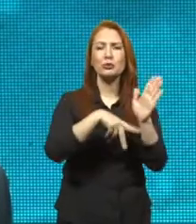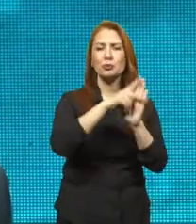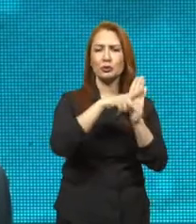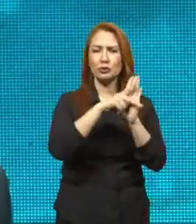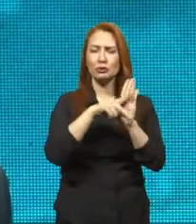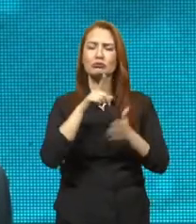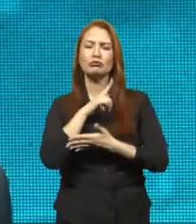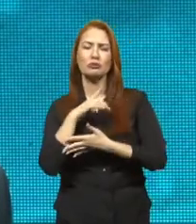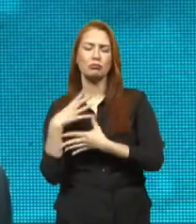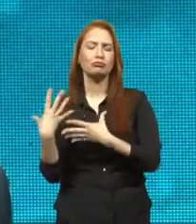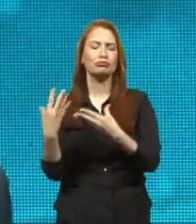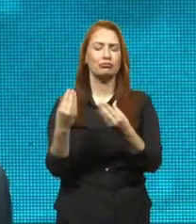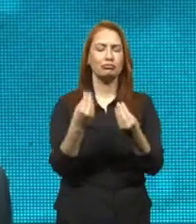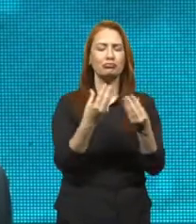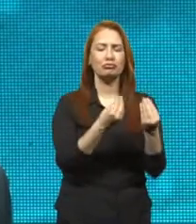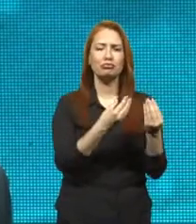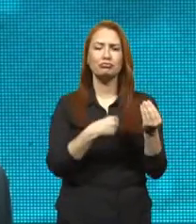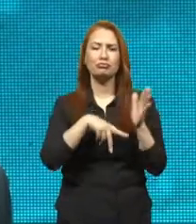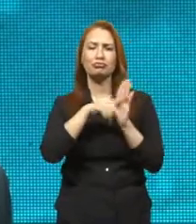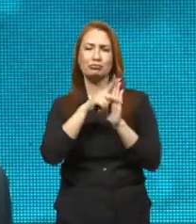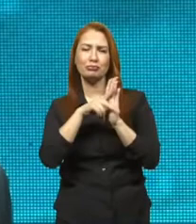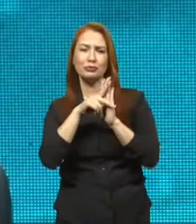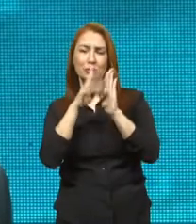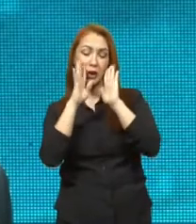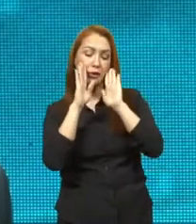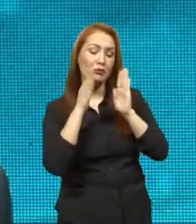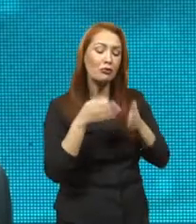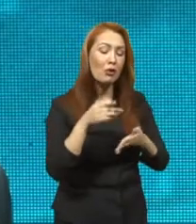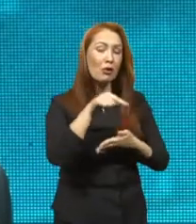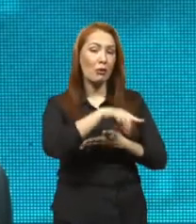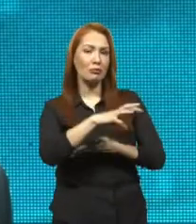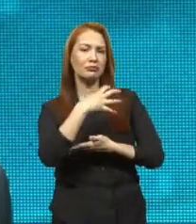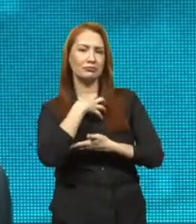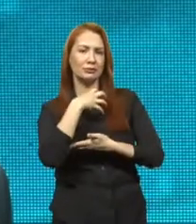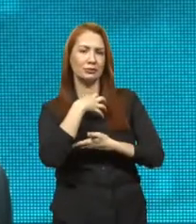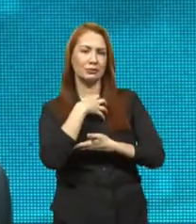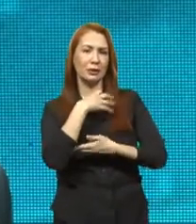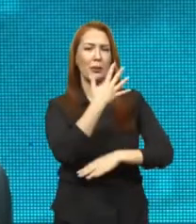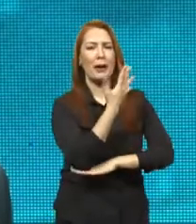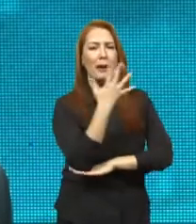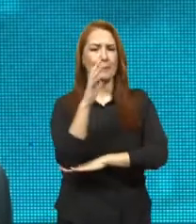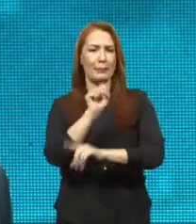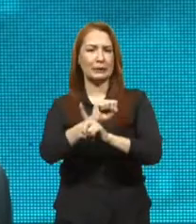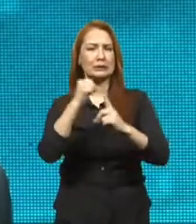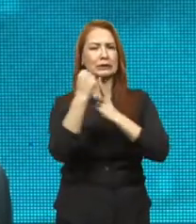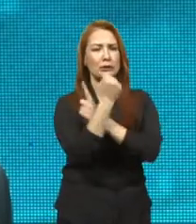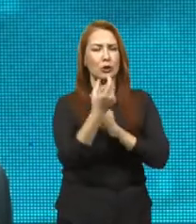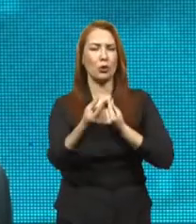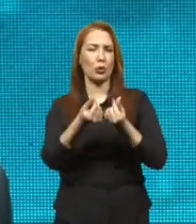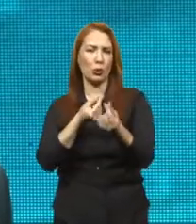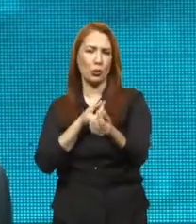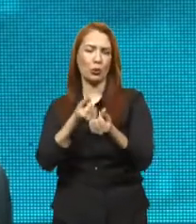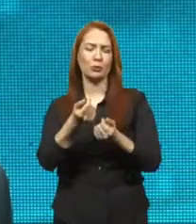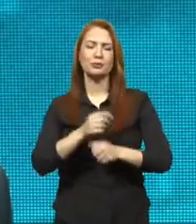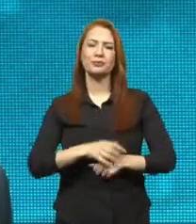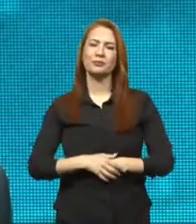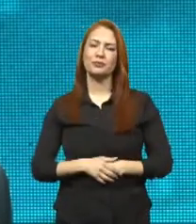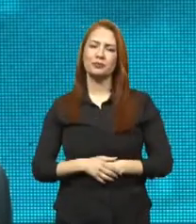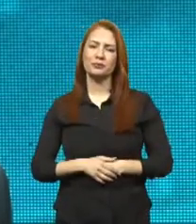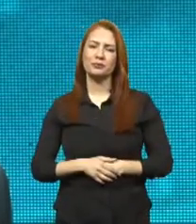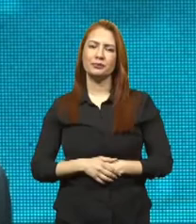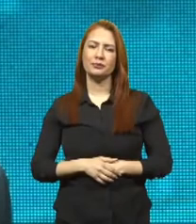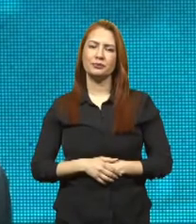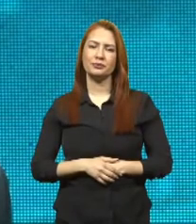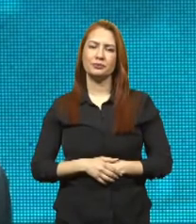vários projetos que olham muito para esse tripé exatamente, né? O ambiental, o social e o econômico. E